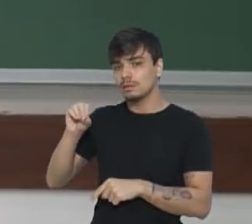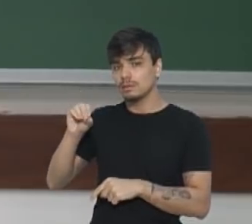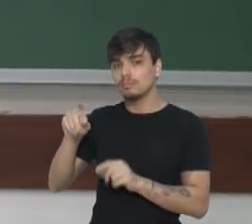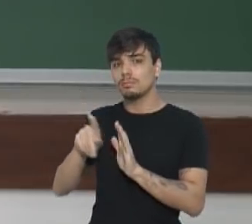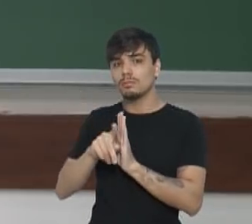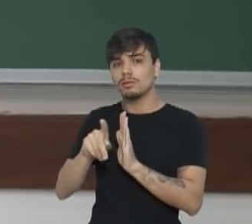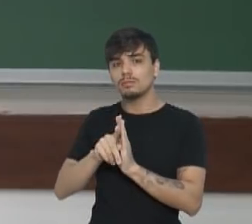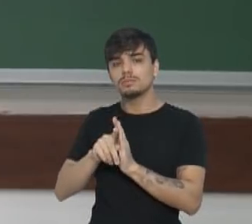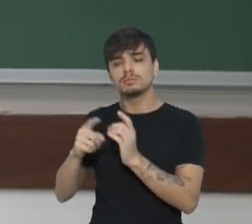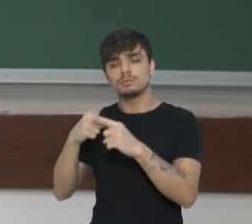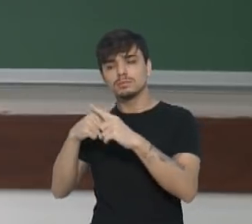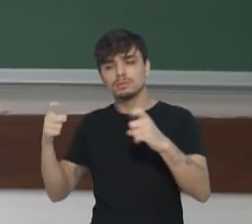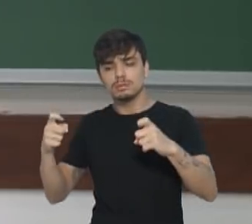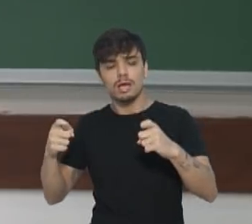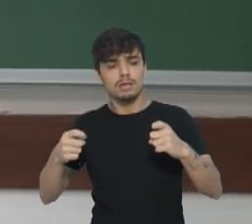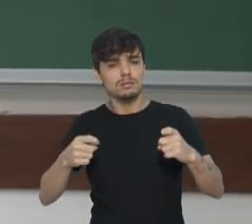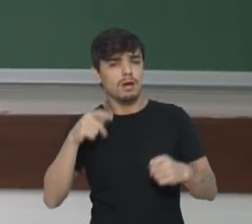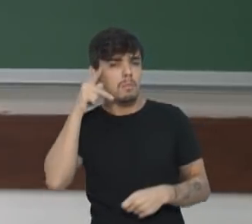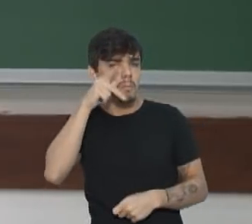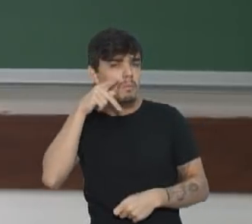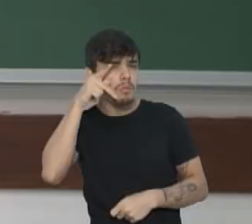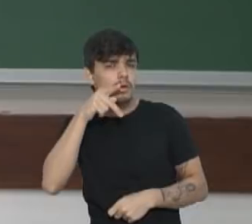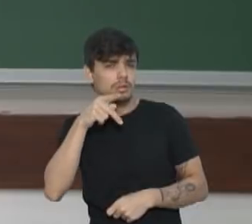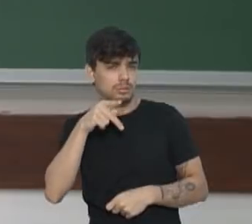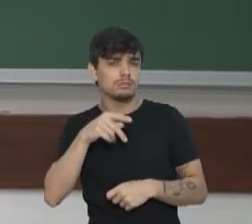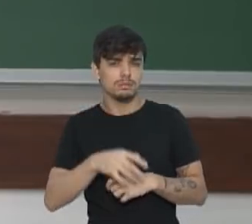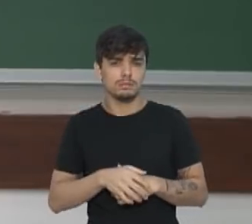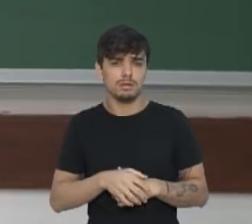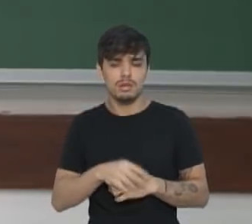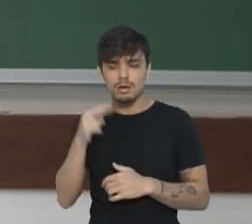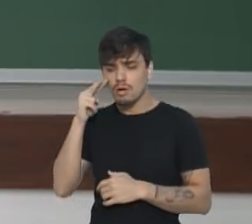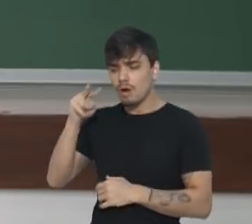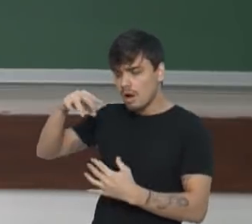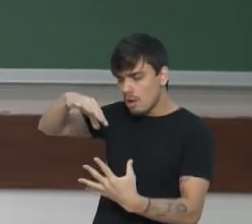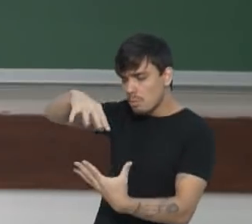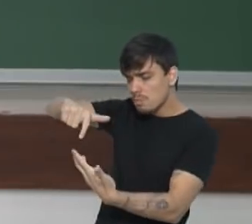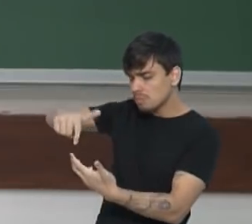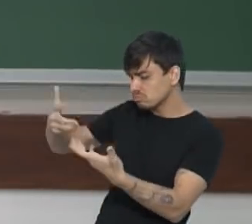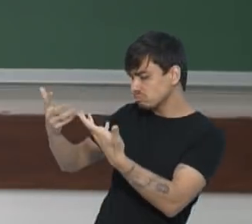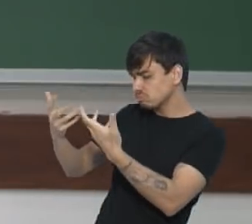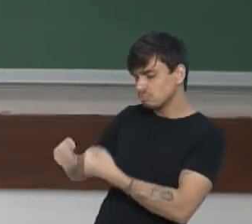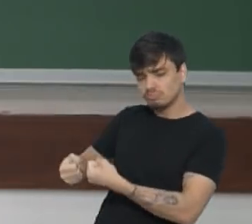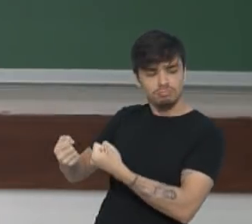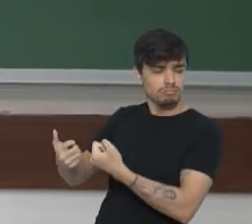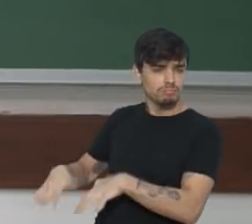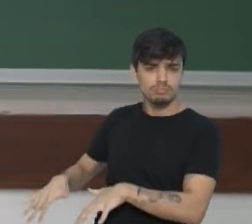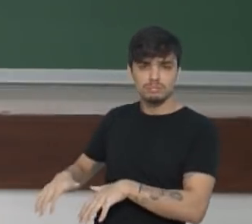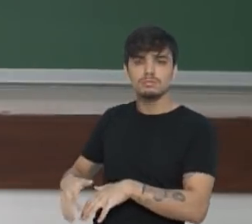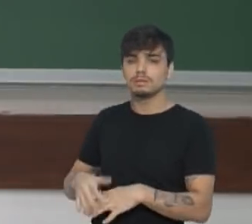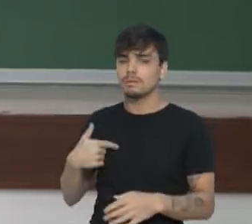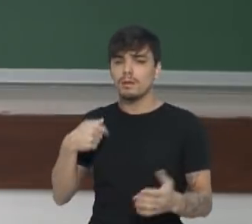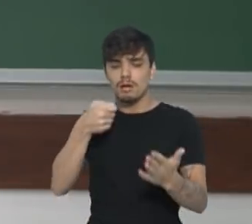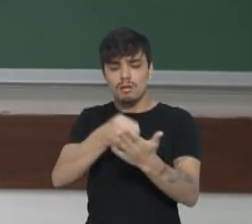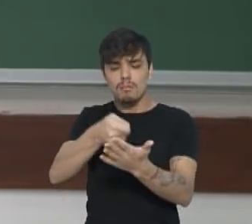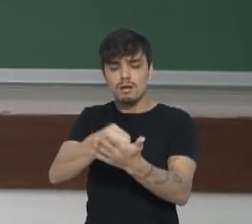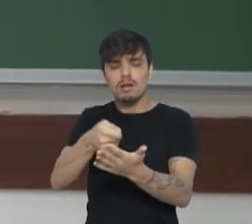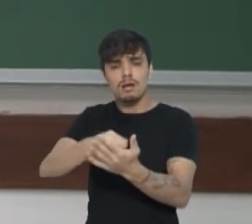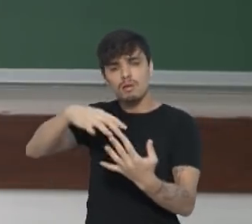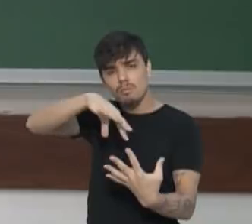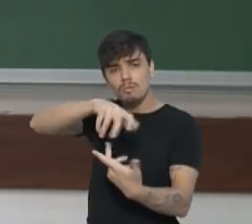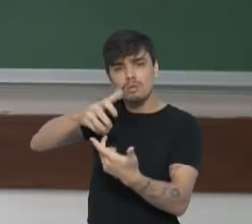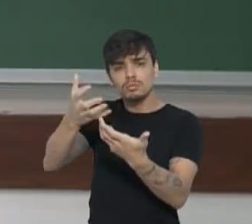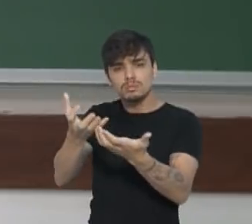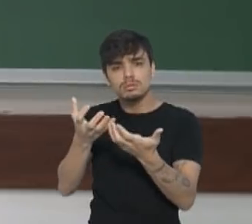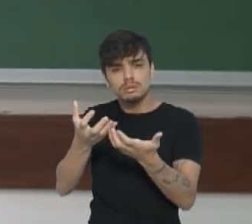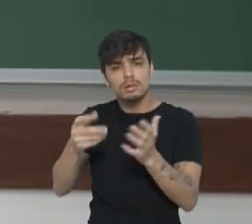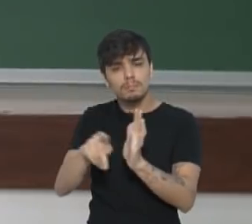da política, que é aquele niilismo que olha para o mundo, não aceita o mundo como ele é e vai obrigar o mundo a ser da maneira que quer